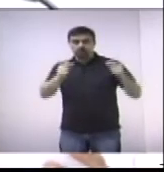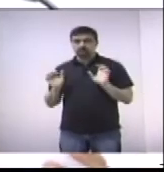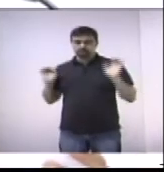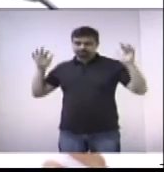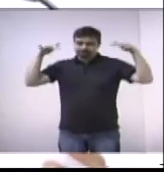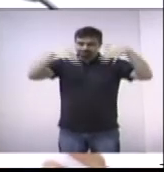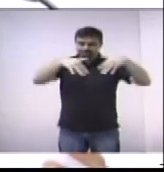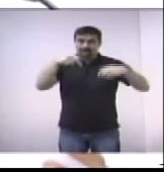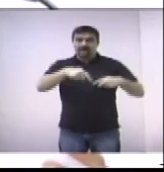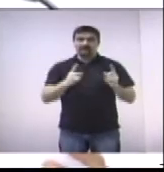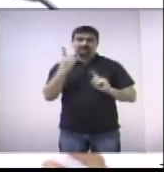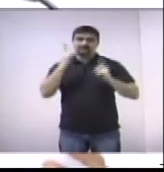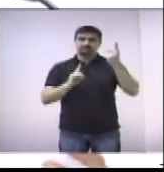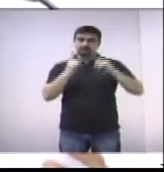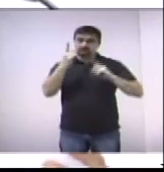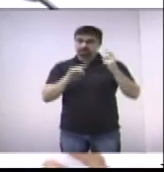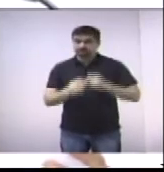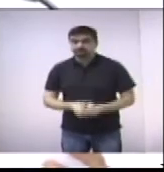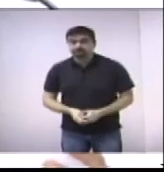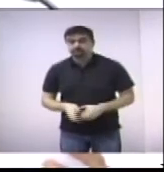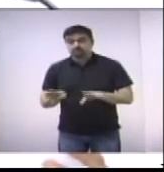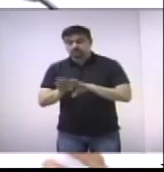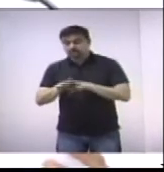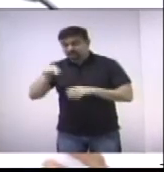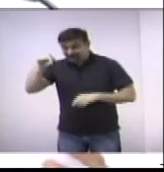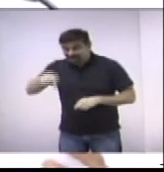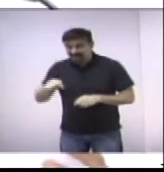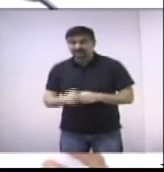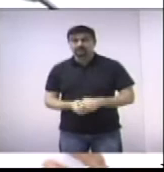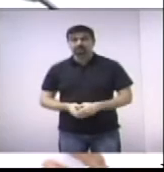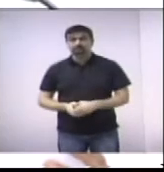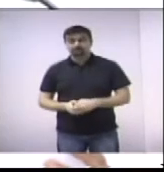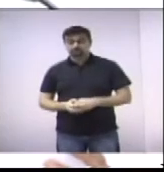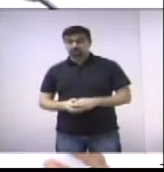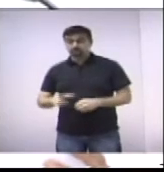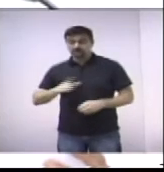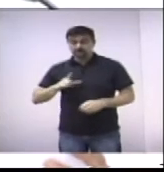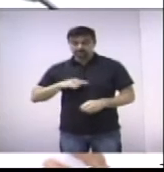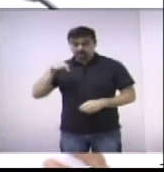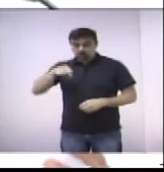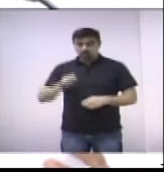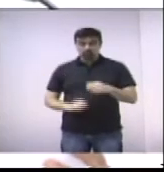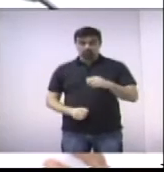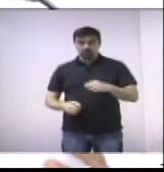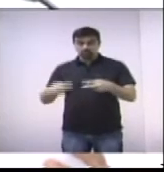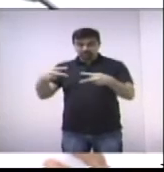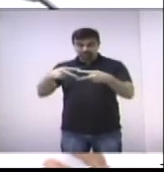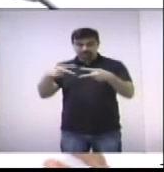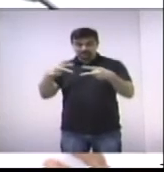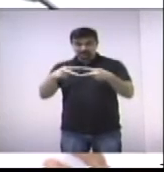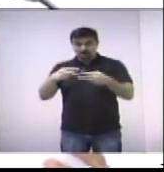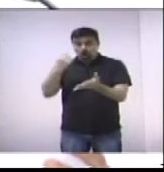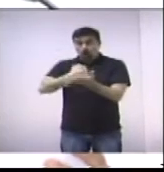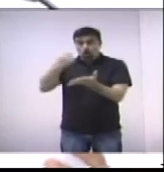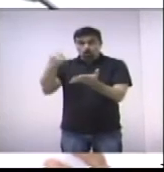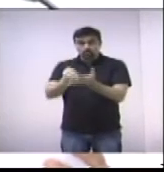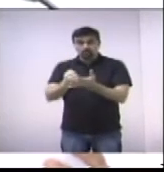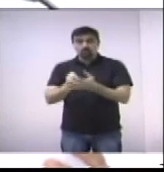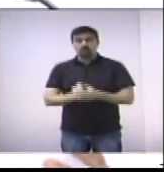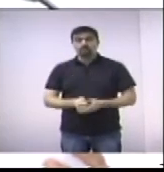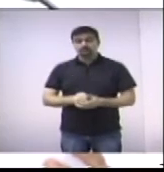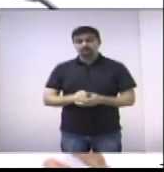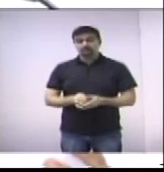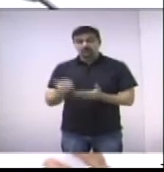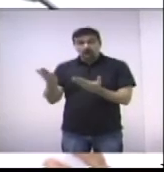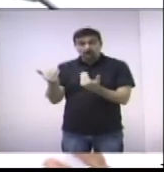com o Tribunal de Contas do Estado de São Paulo, a Escola de Samba Mocidade, integrante do desfile em Testilha, também